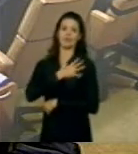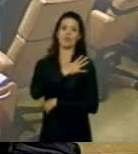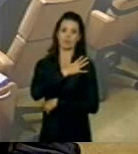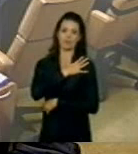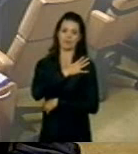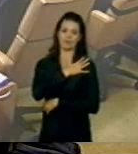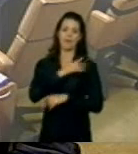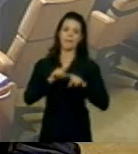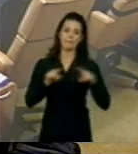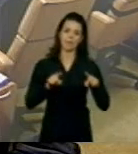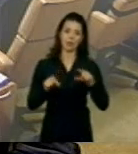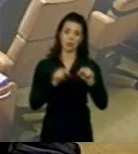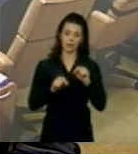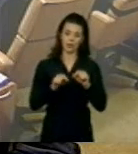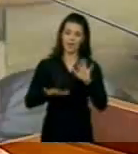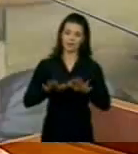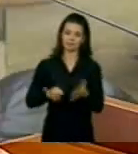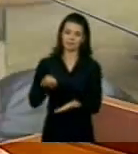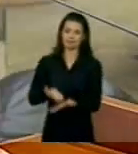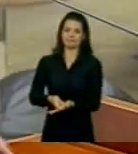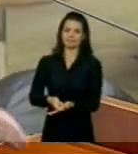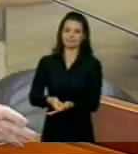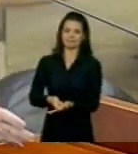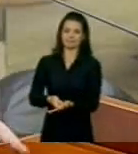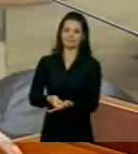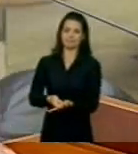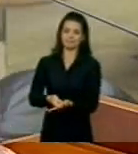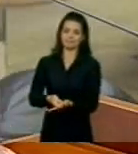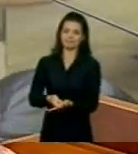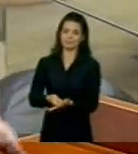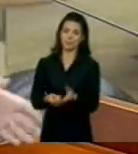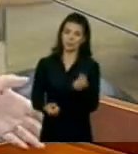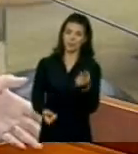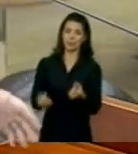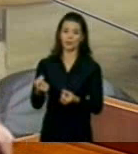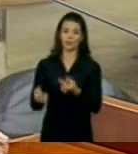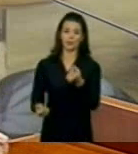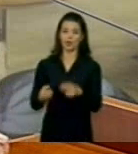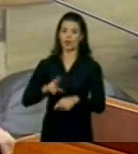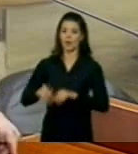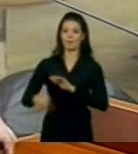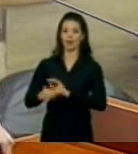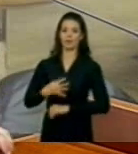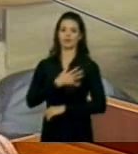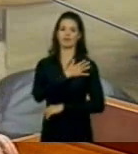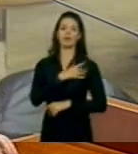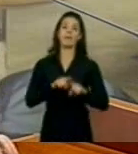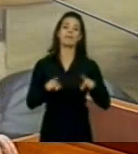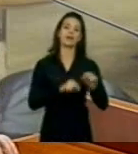vezes, o autoritarismo, o voluntarismo, felizmente poucas vezes, não vem da farda, vem